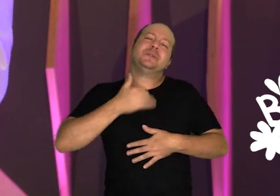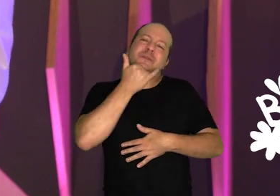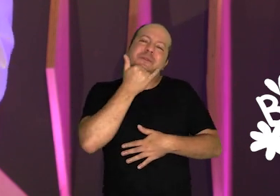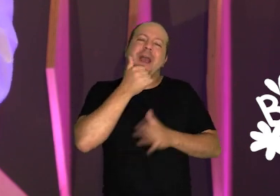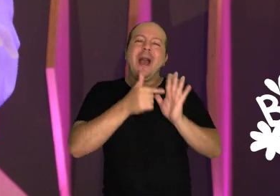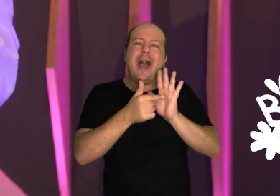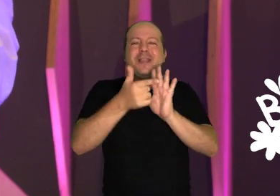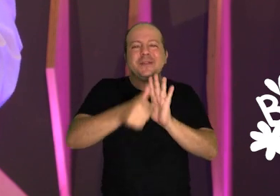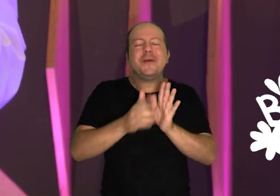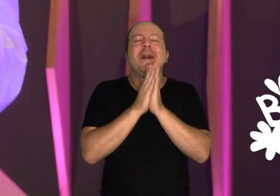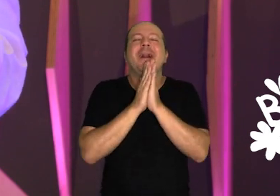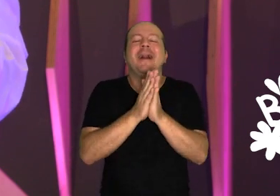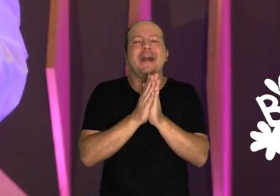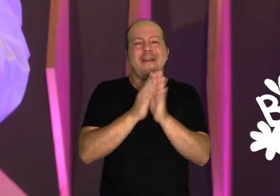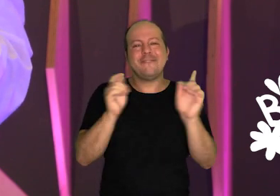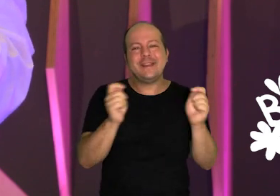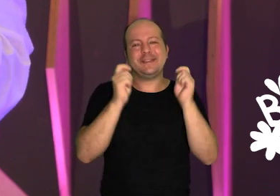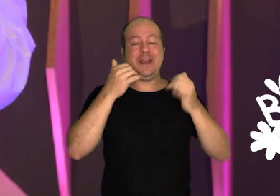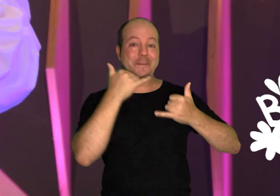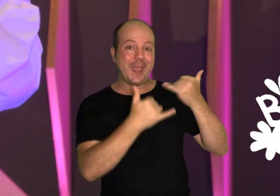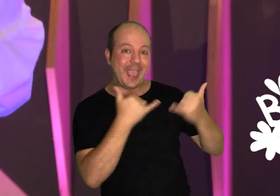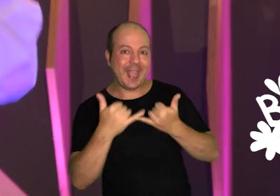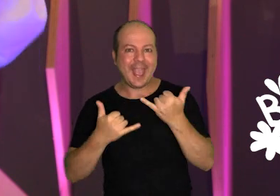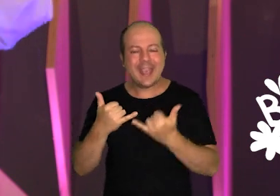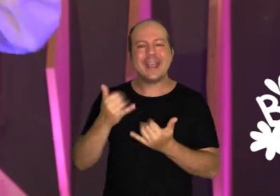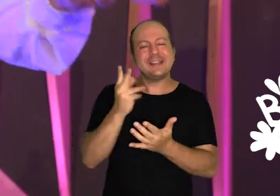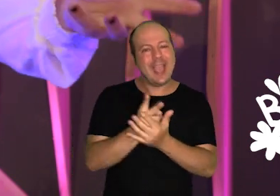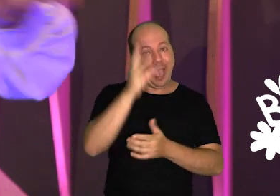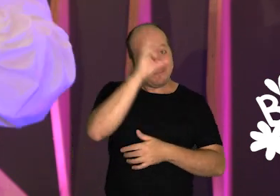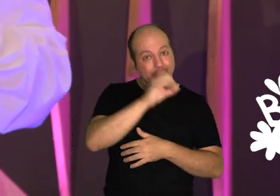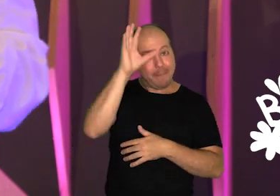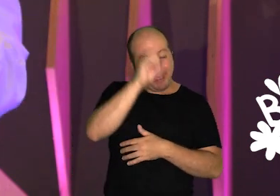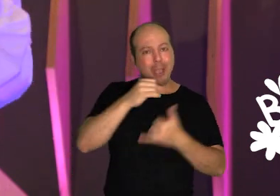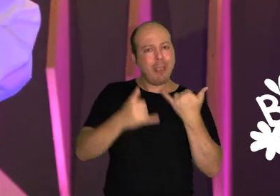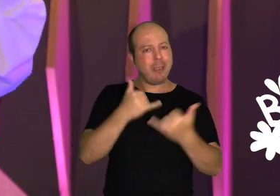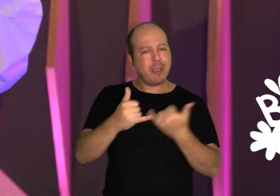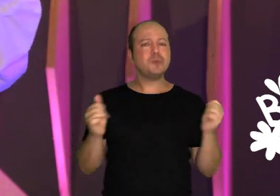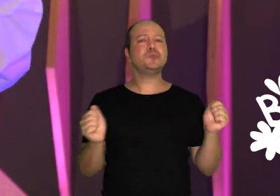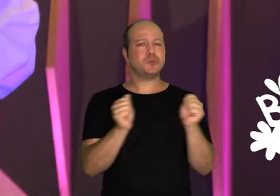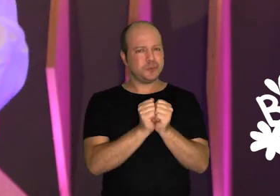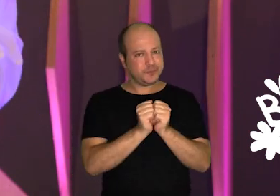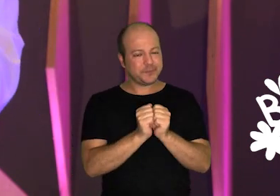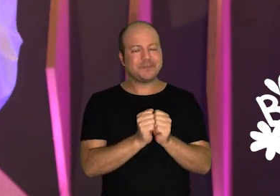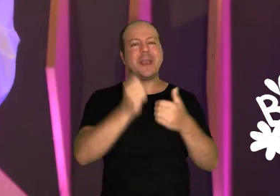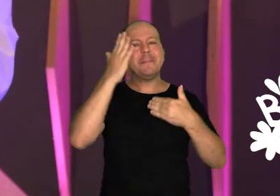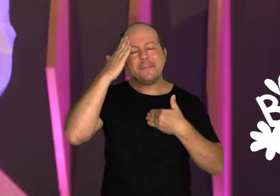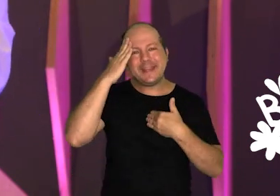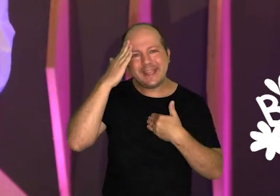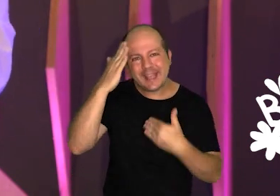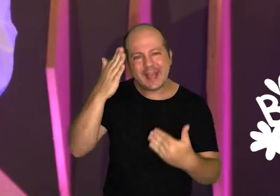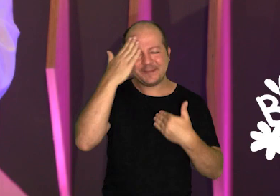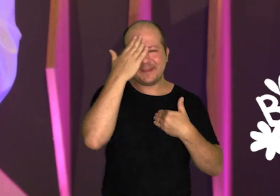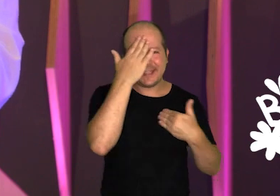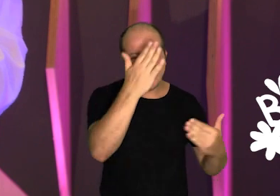apresentar este festival enquanto a gente brinca. E a gente aprende brincando e brinca aprendendo tudo juntos. Nosso muito